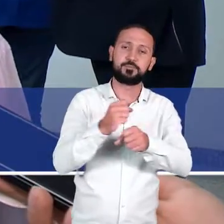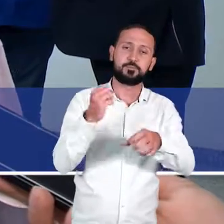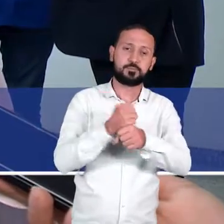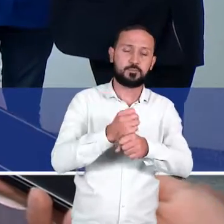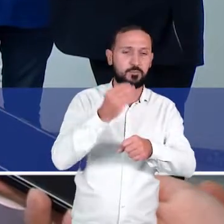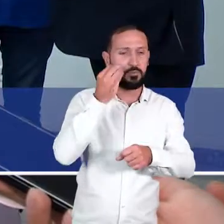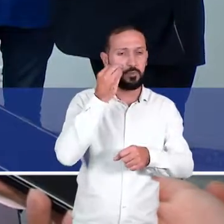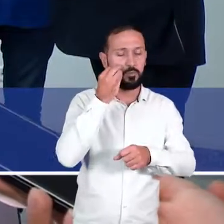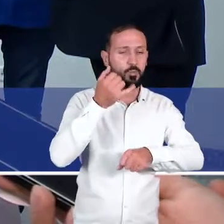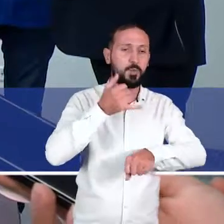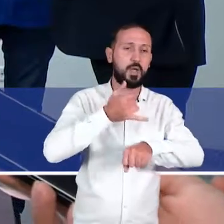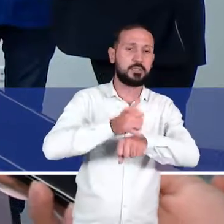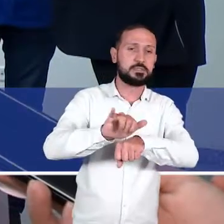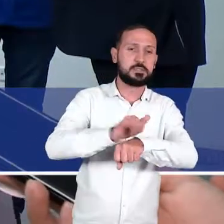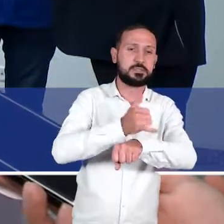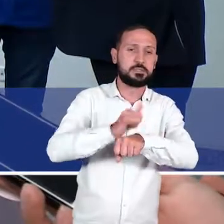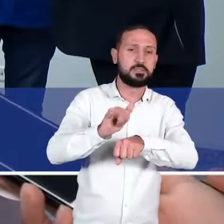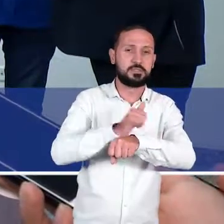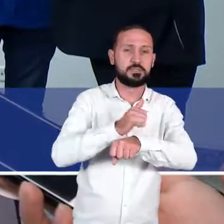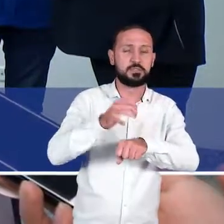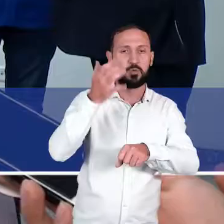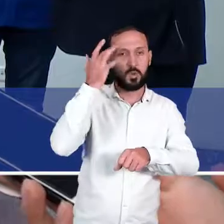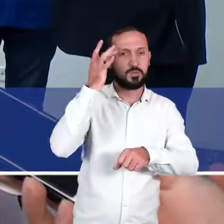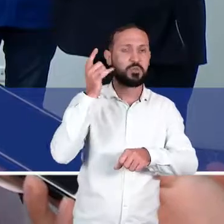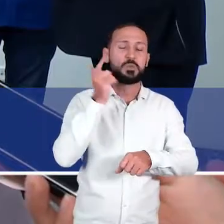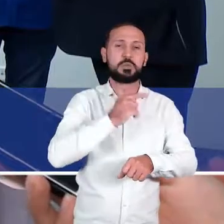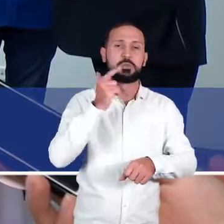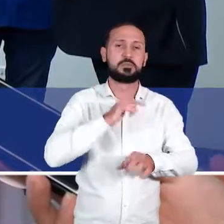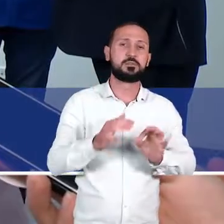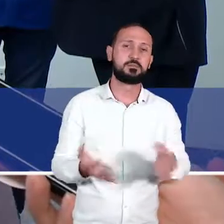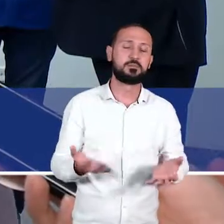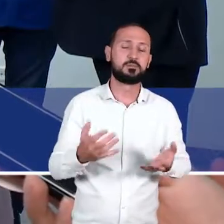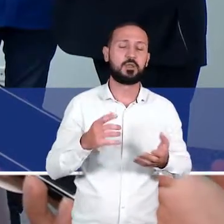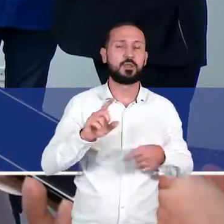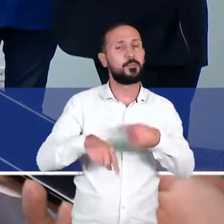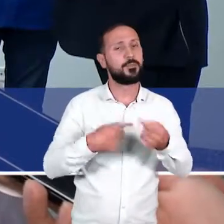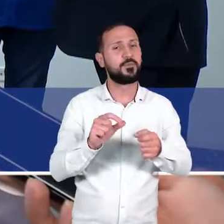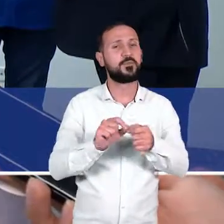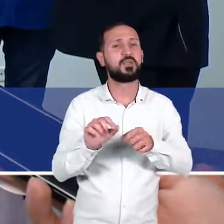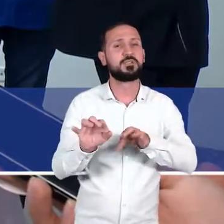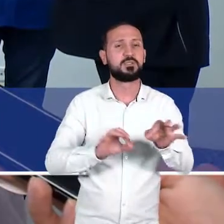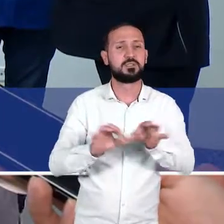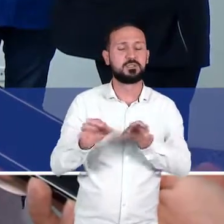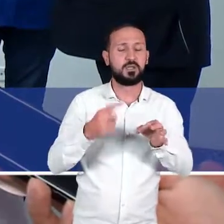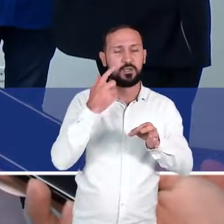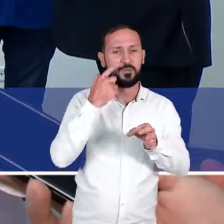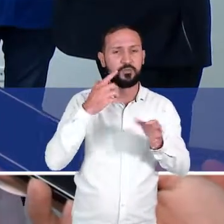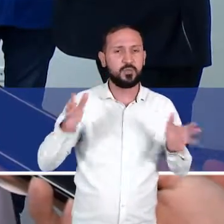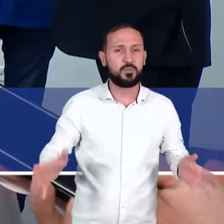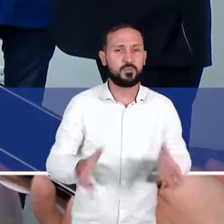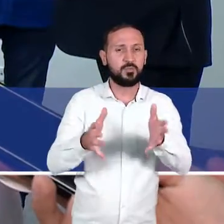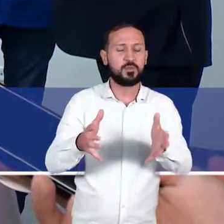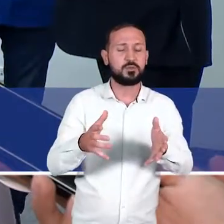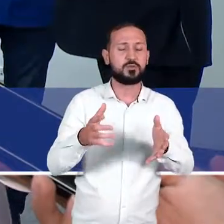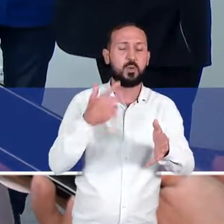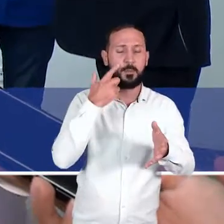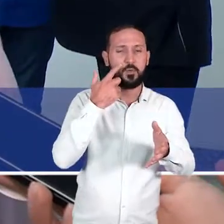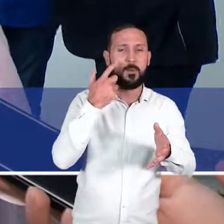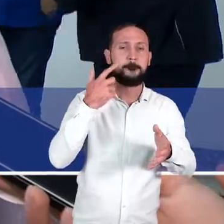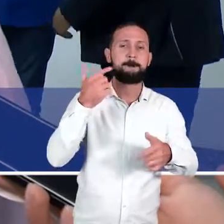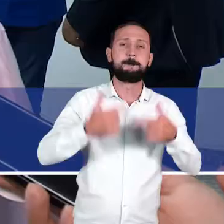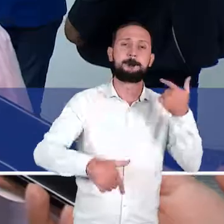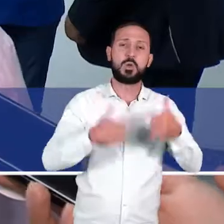uma estratégia aqui, que eu tenho certeza que vai dar certo, e depois fazer todo o envolvimento político